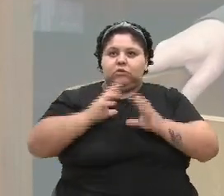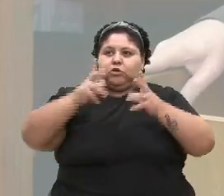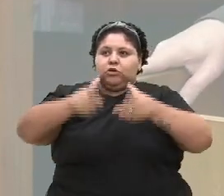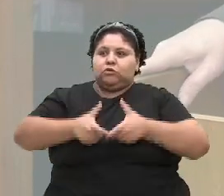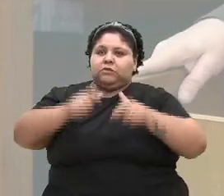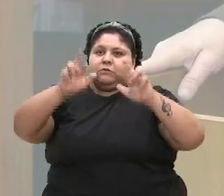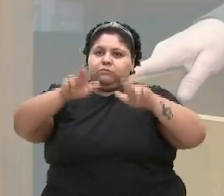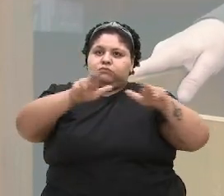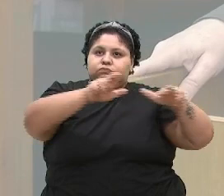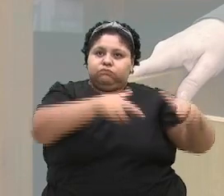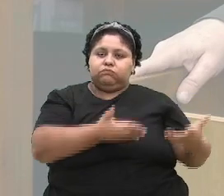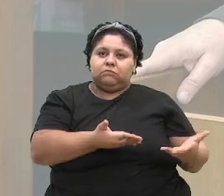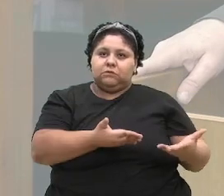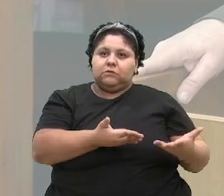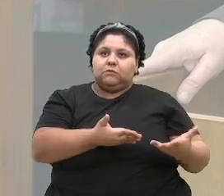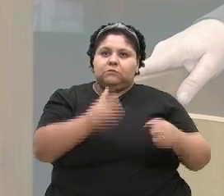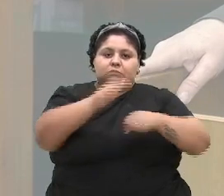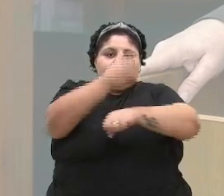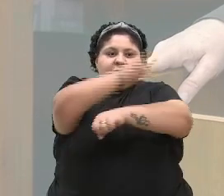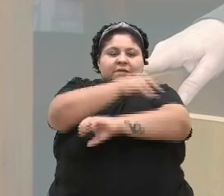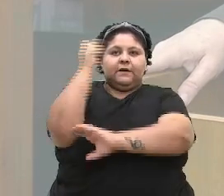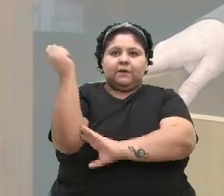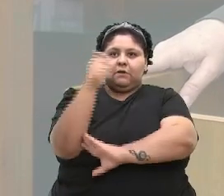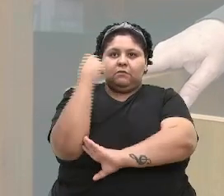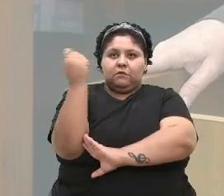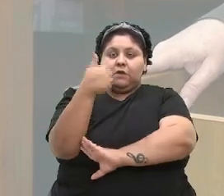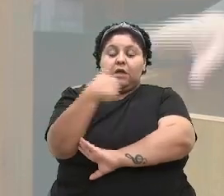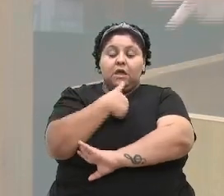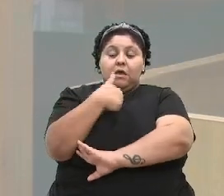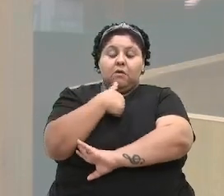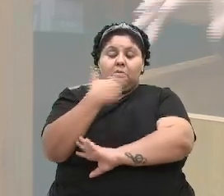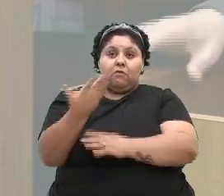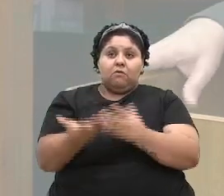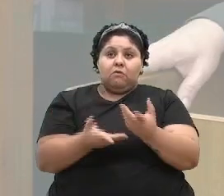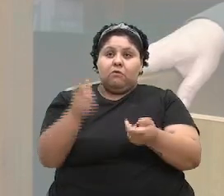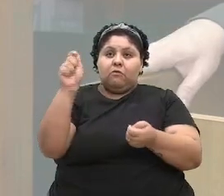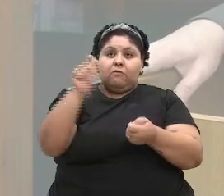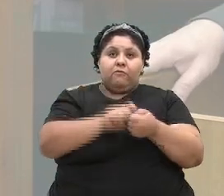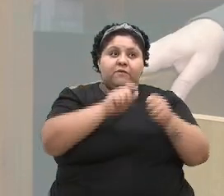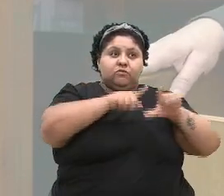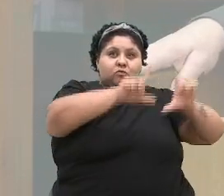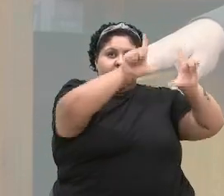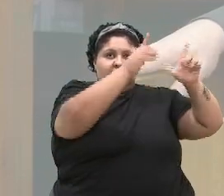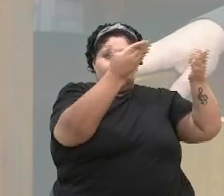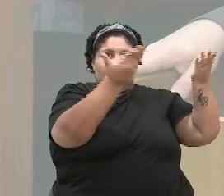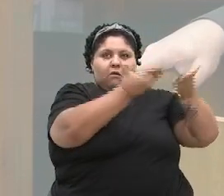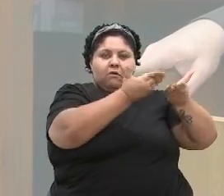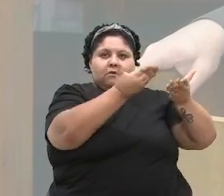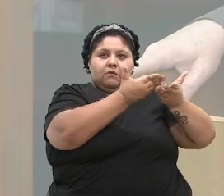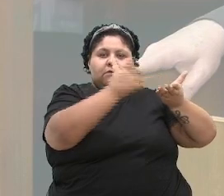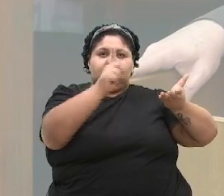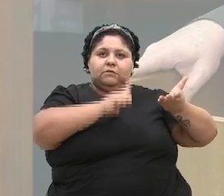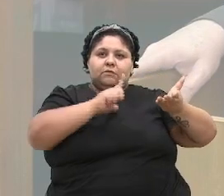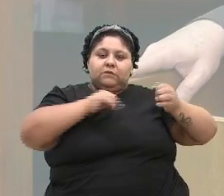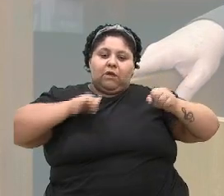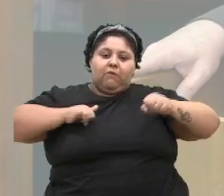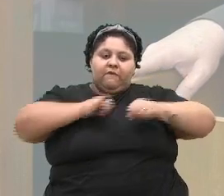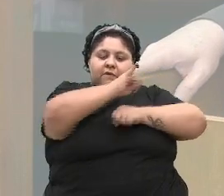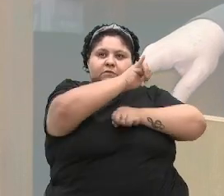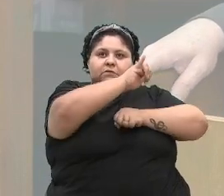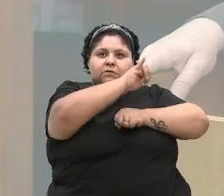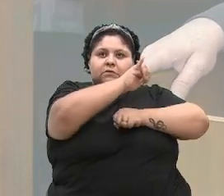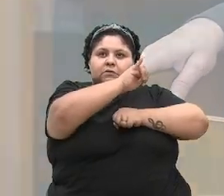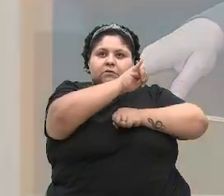região da Serra Gaúcha. E eu fiz um quadro aqui, onde tem um aviãozinho, tem